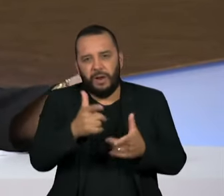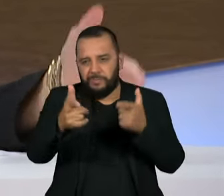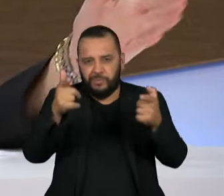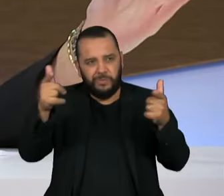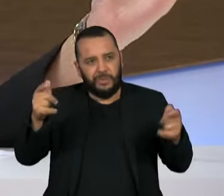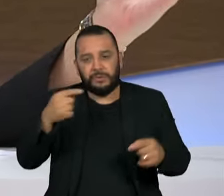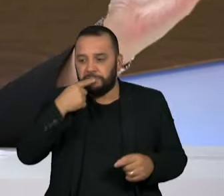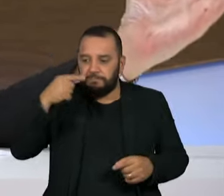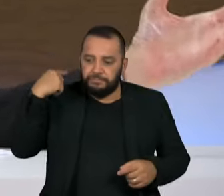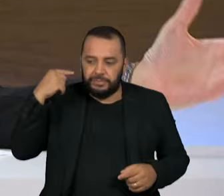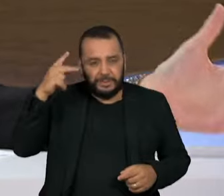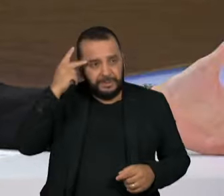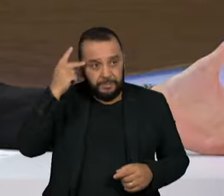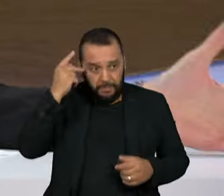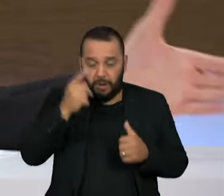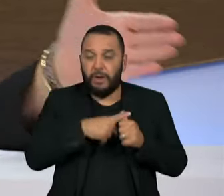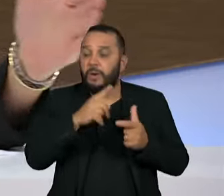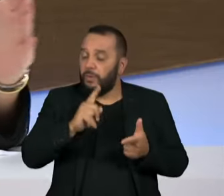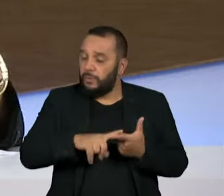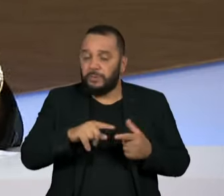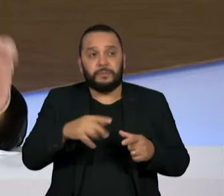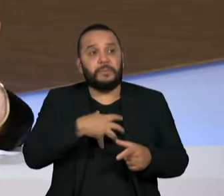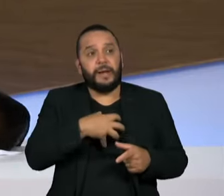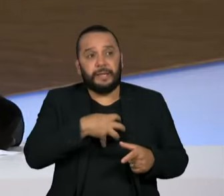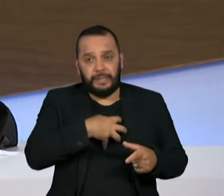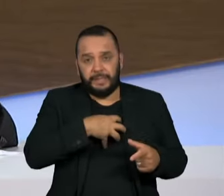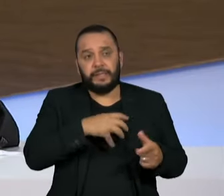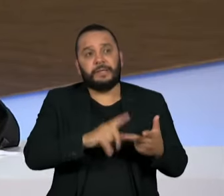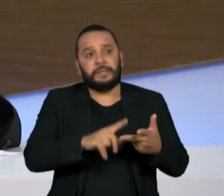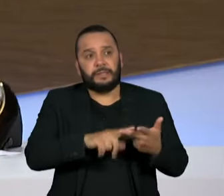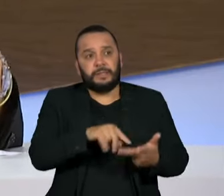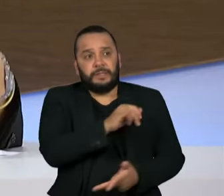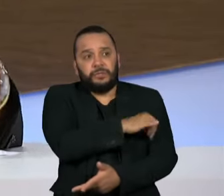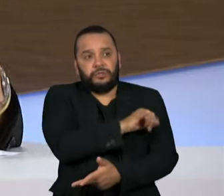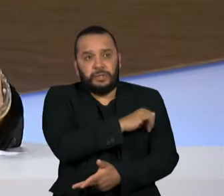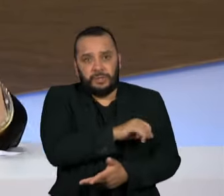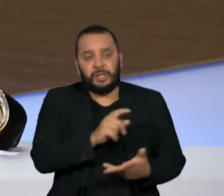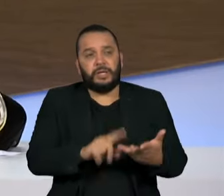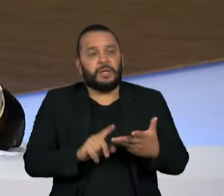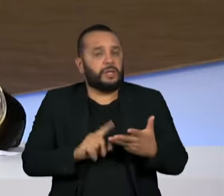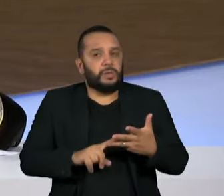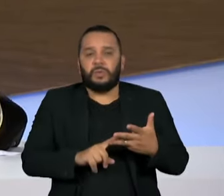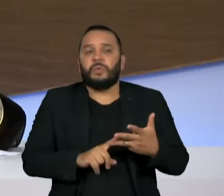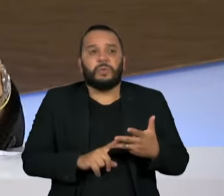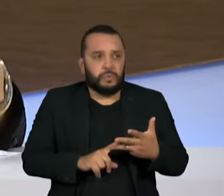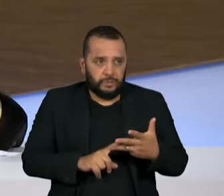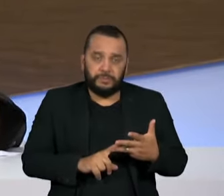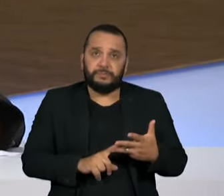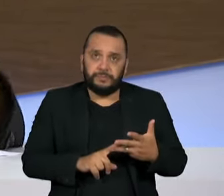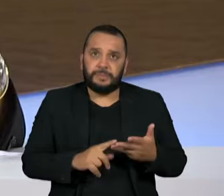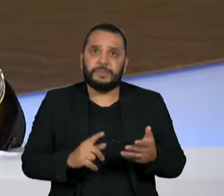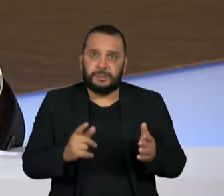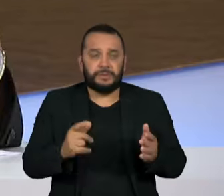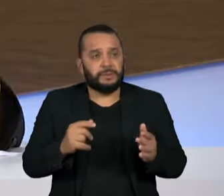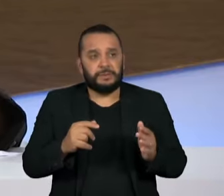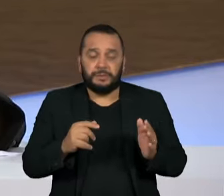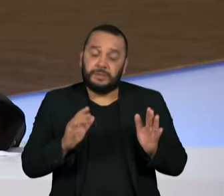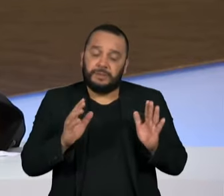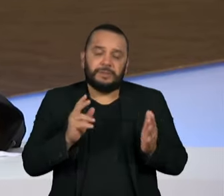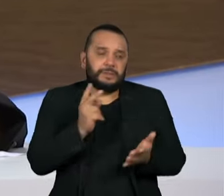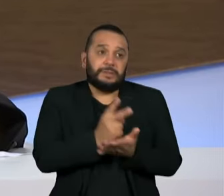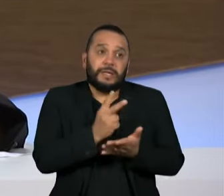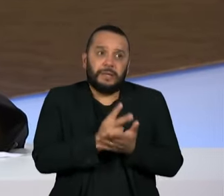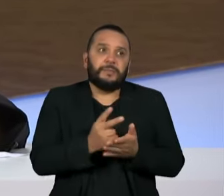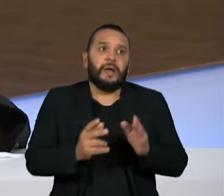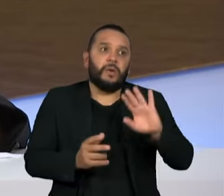em São Paulo, a gente teve um episódio na Bahia, no Rio de Janeiro. Essas perguntas são reiteradas, são